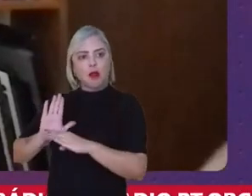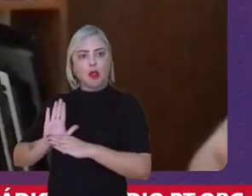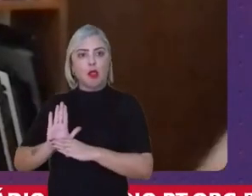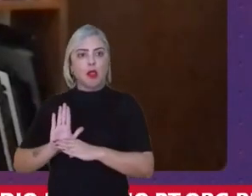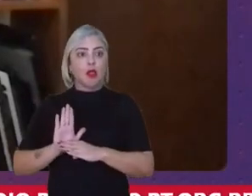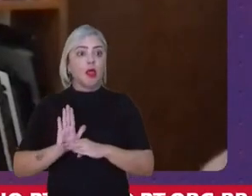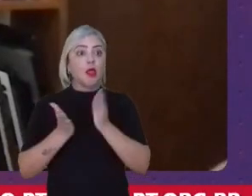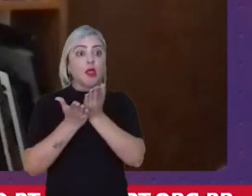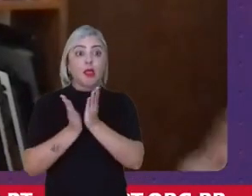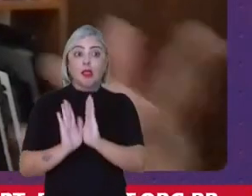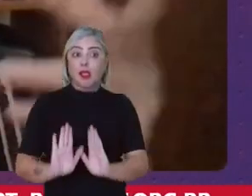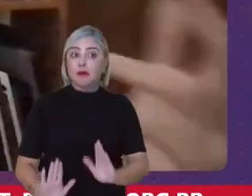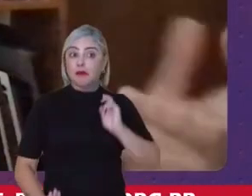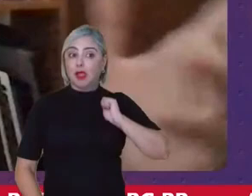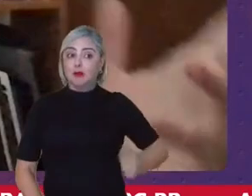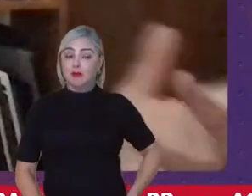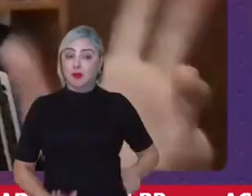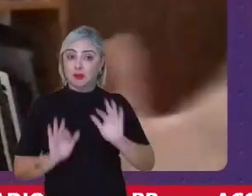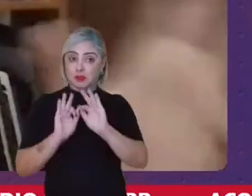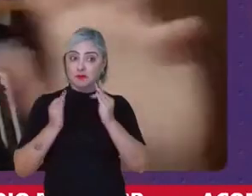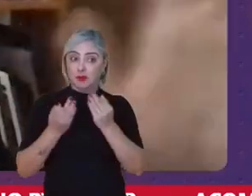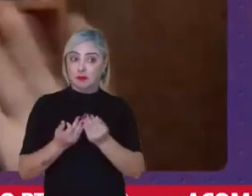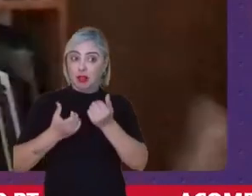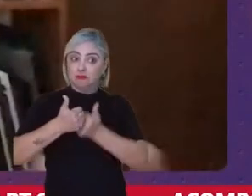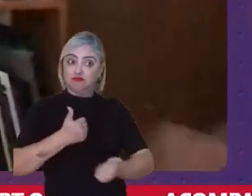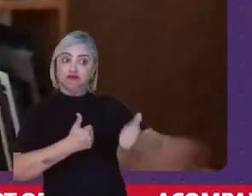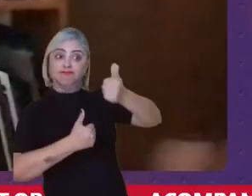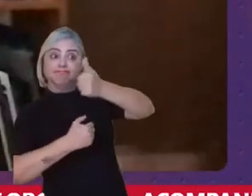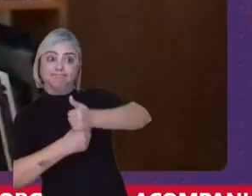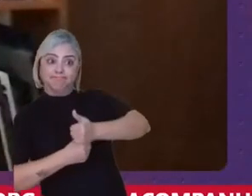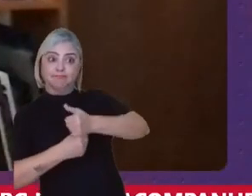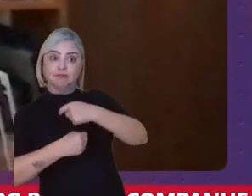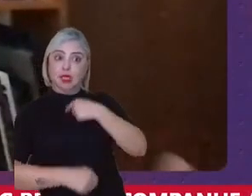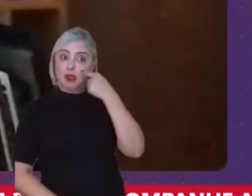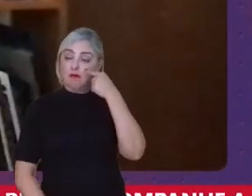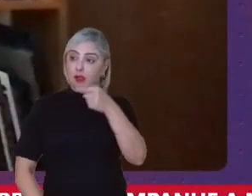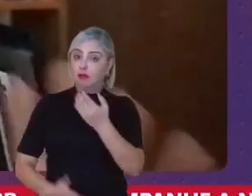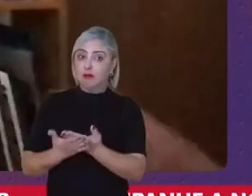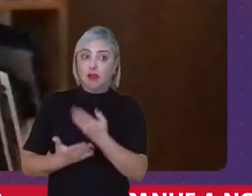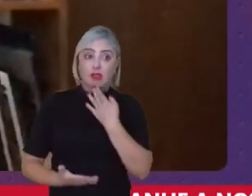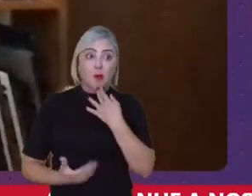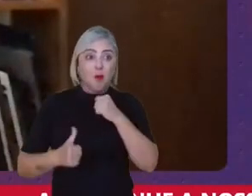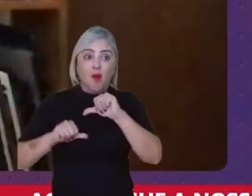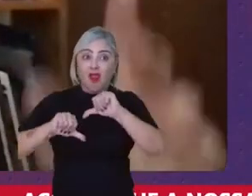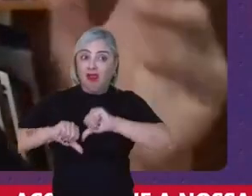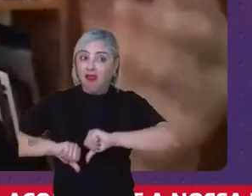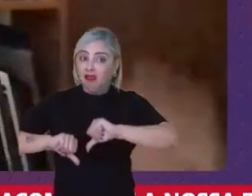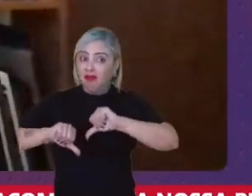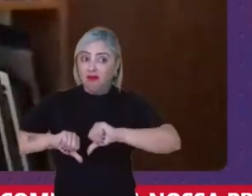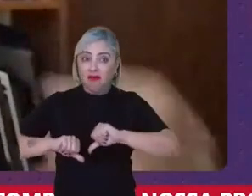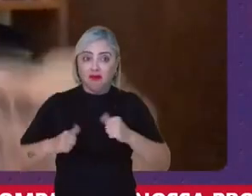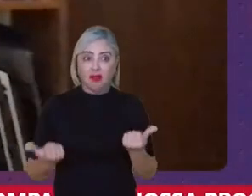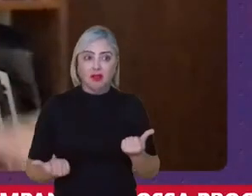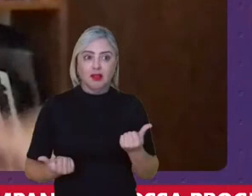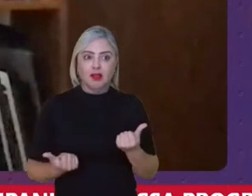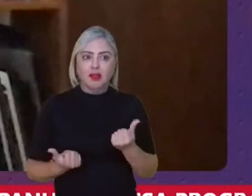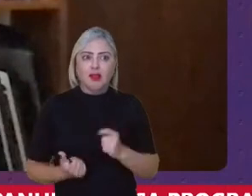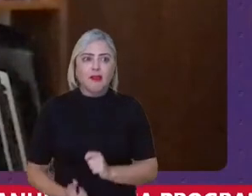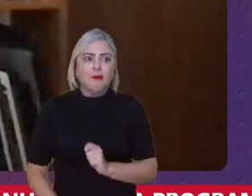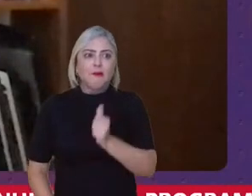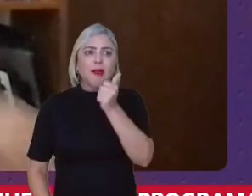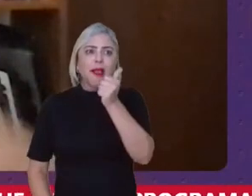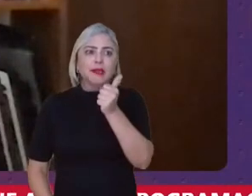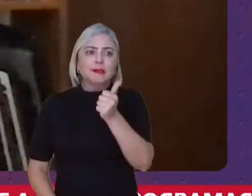acabar com, destruir o Bolsa Família e colocar isso no lugar que nós vamos ver na próxima aula, que é péssimo, às vésperas do